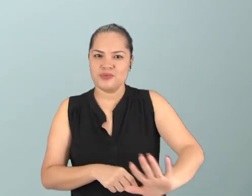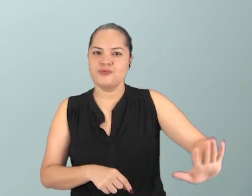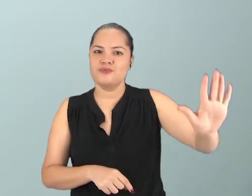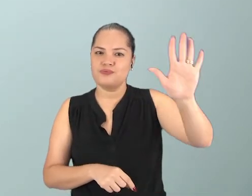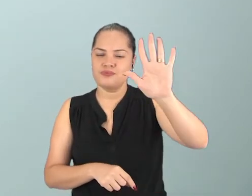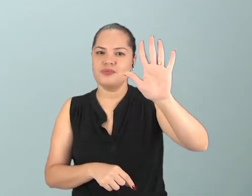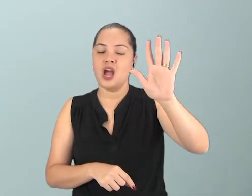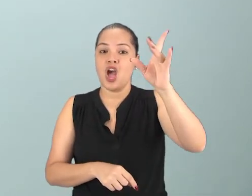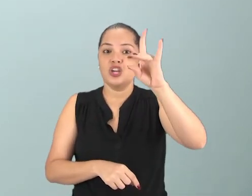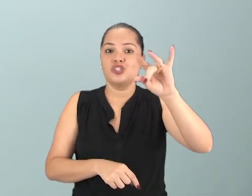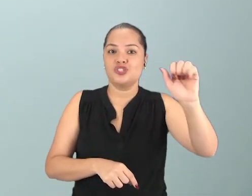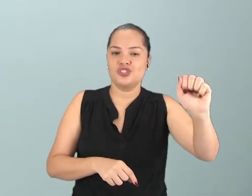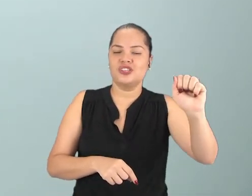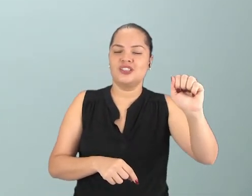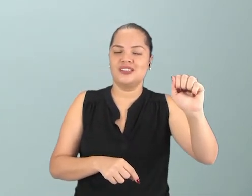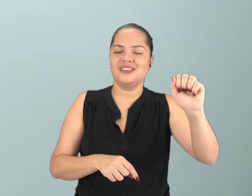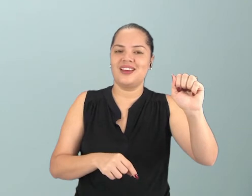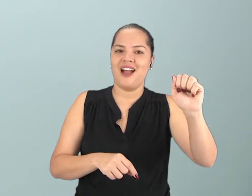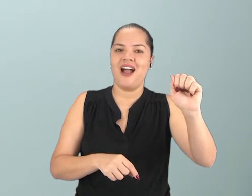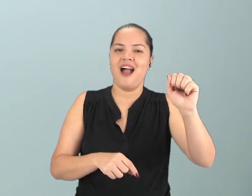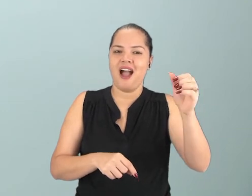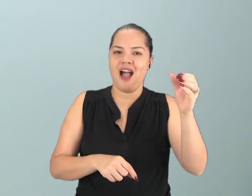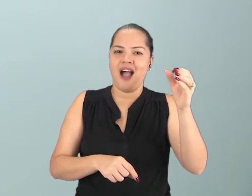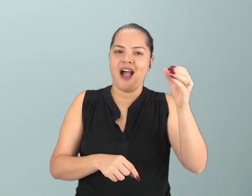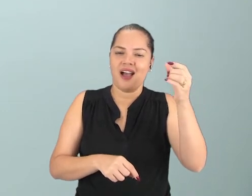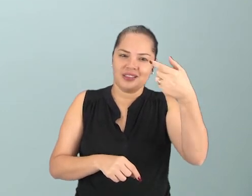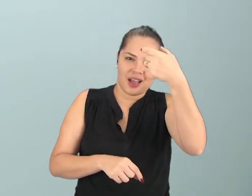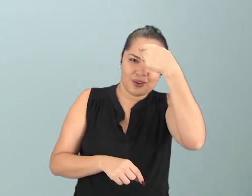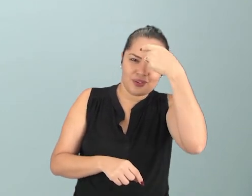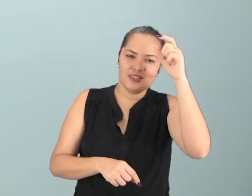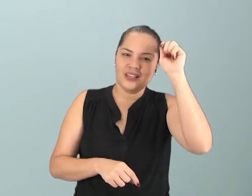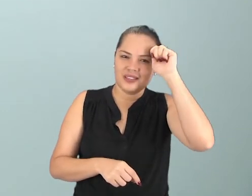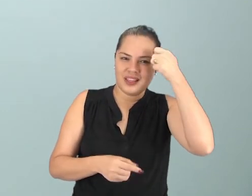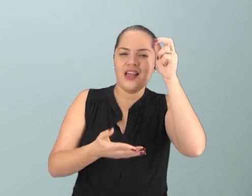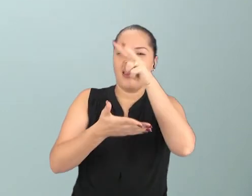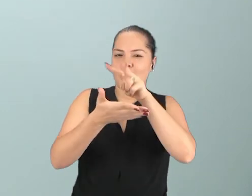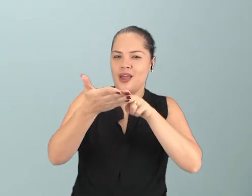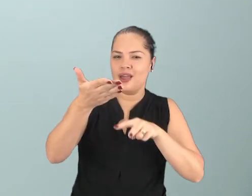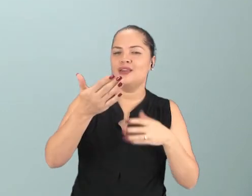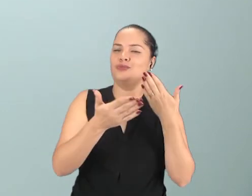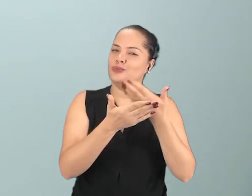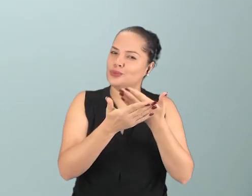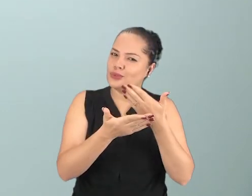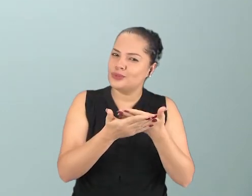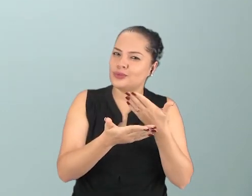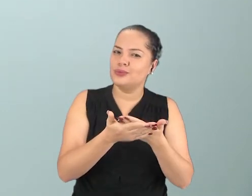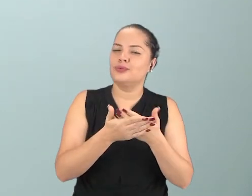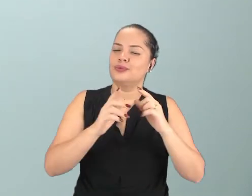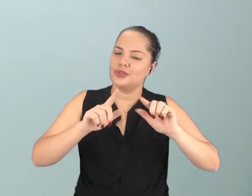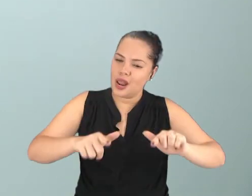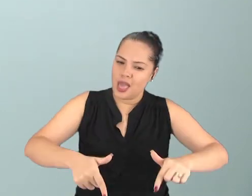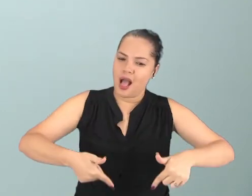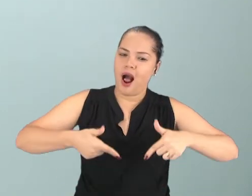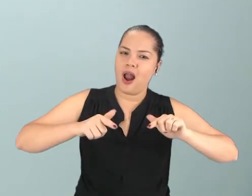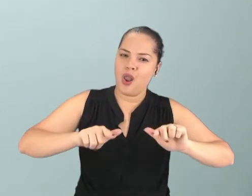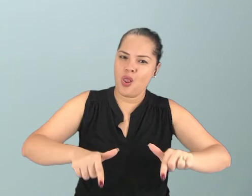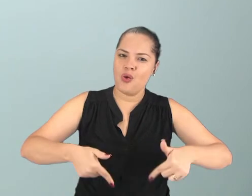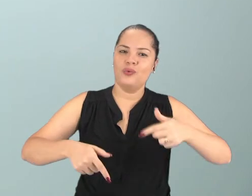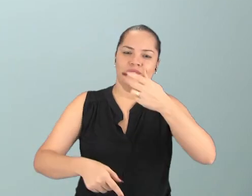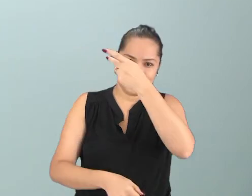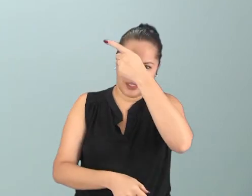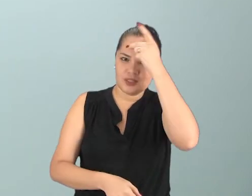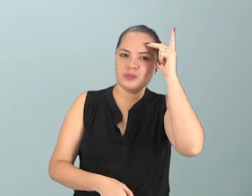Consciência Negra. Estude mais, leia mais sobre esse dia e sobre as lutas sociais que os negros já passaram,